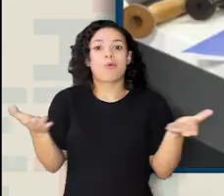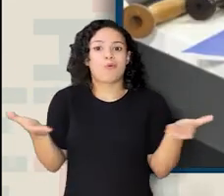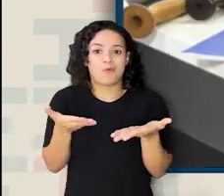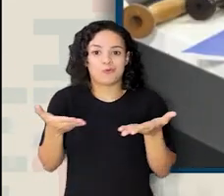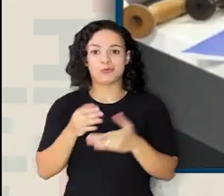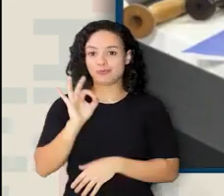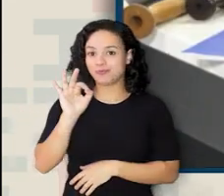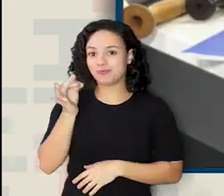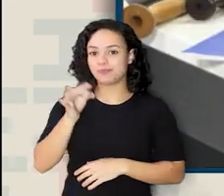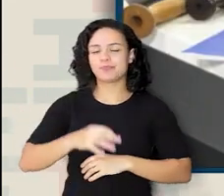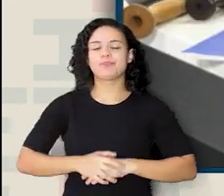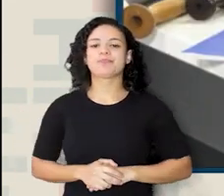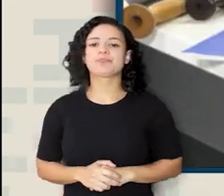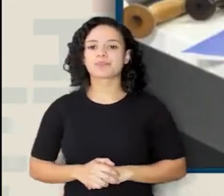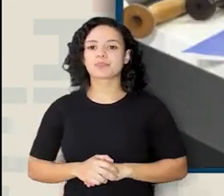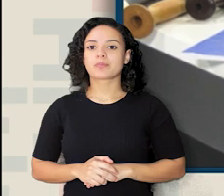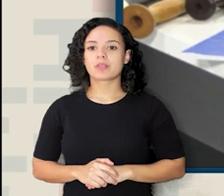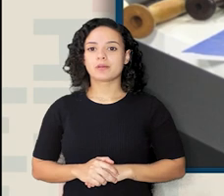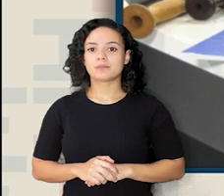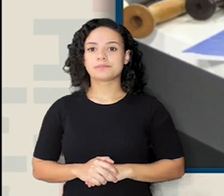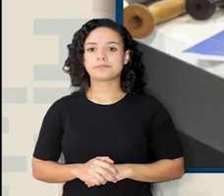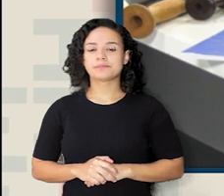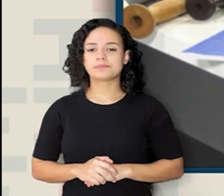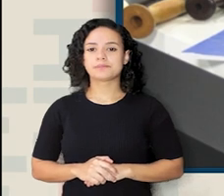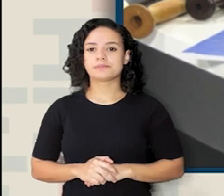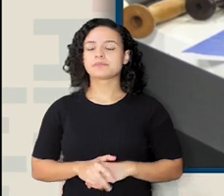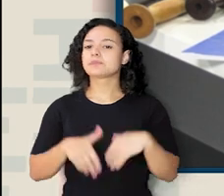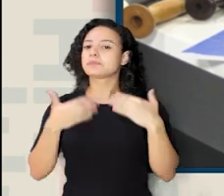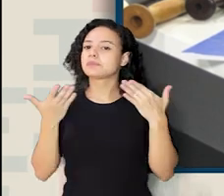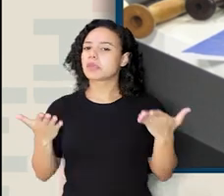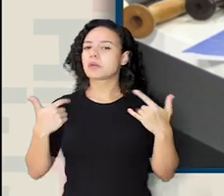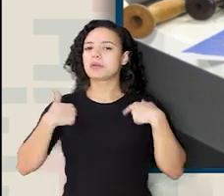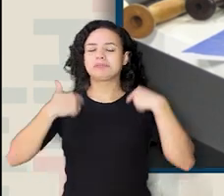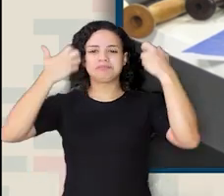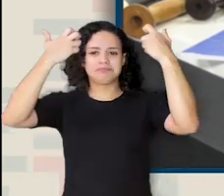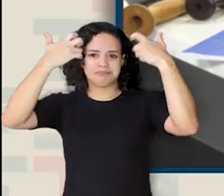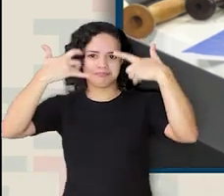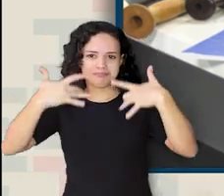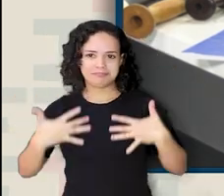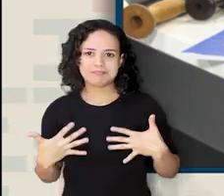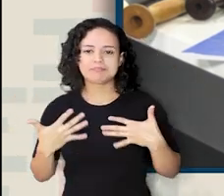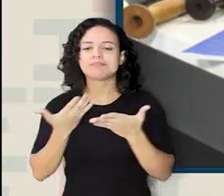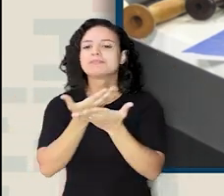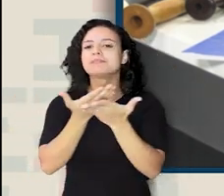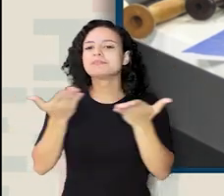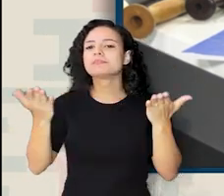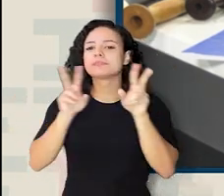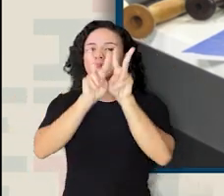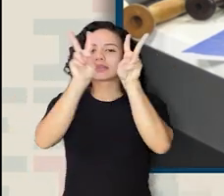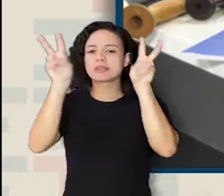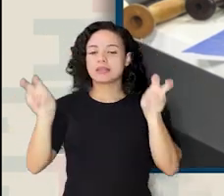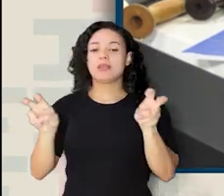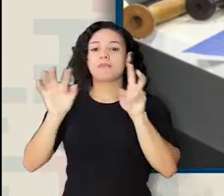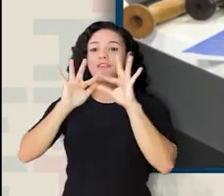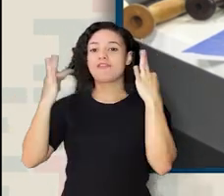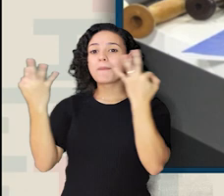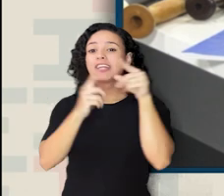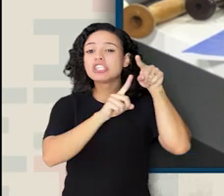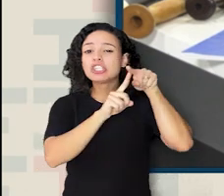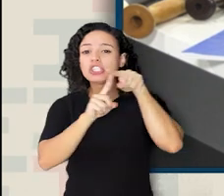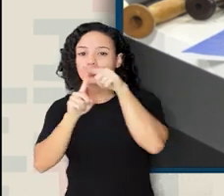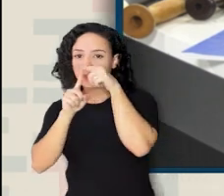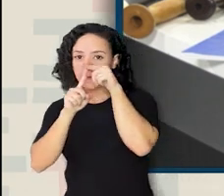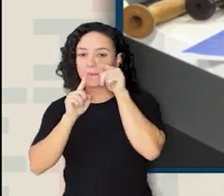Atualmente. Então, eu vou falar um pouco para vocês sobre a família das